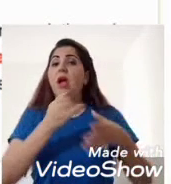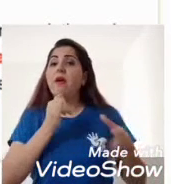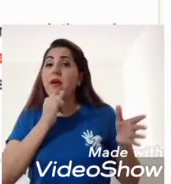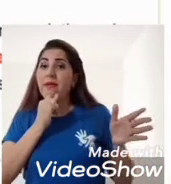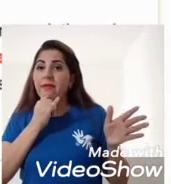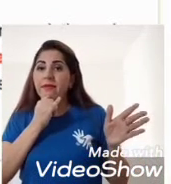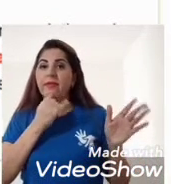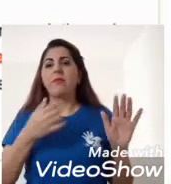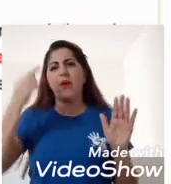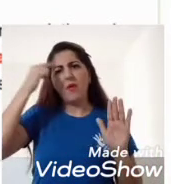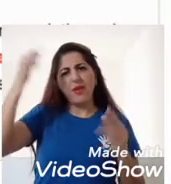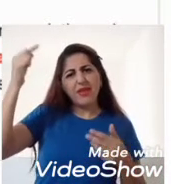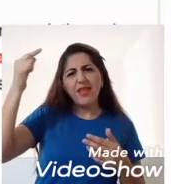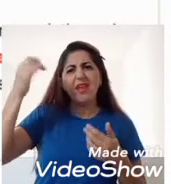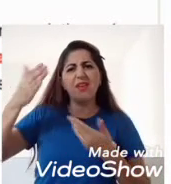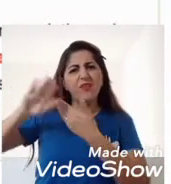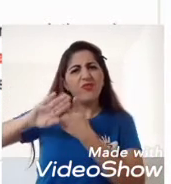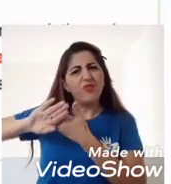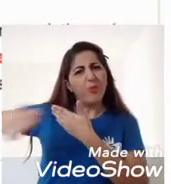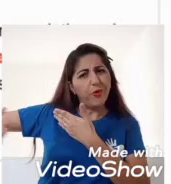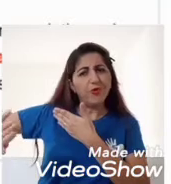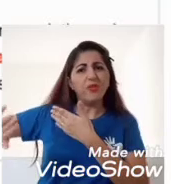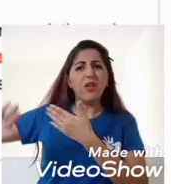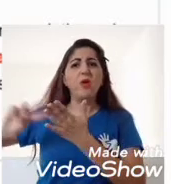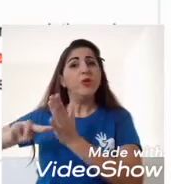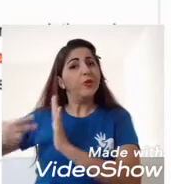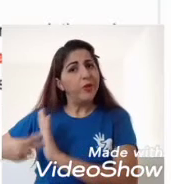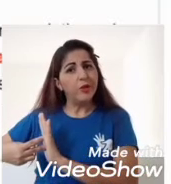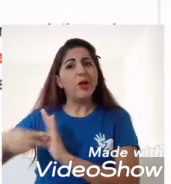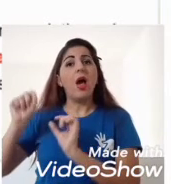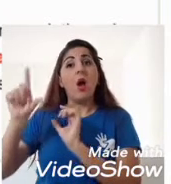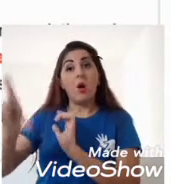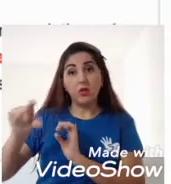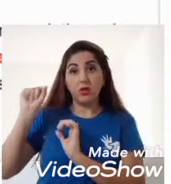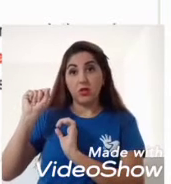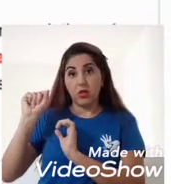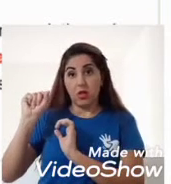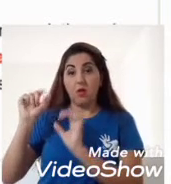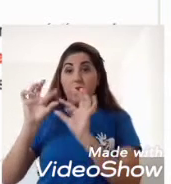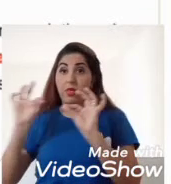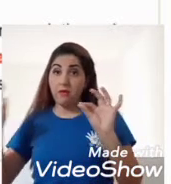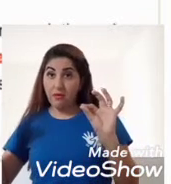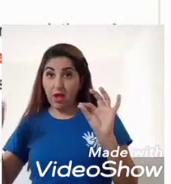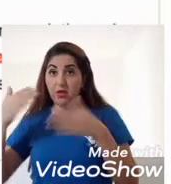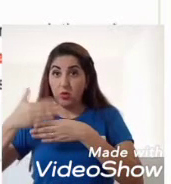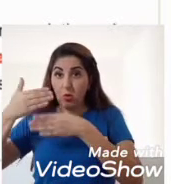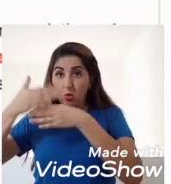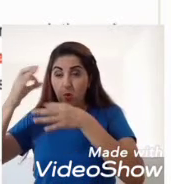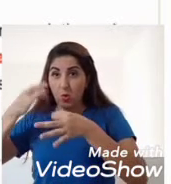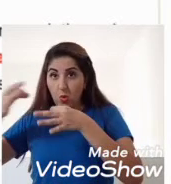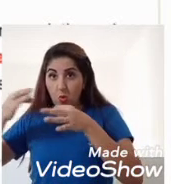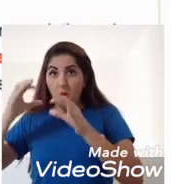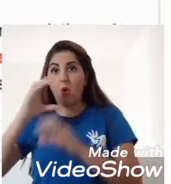se há uma ideia de oposição, de contraste, a sua opção é numa